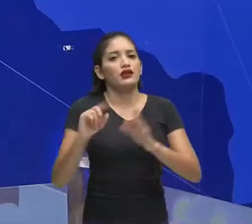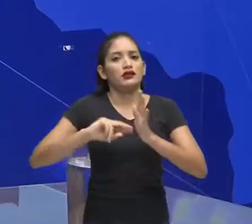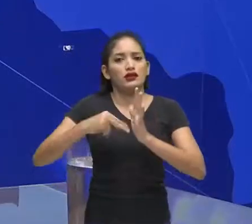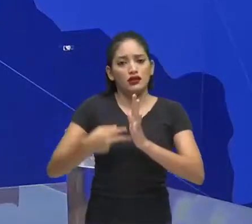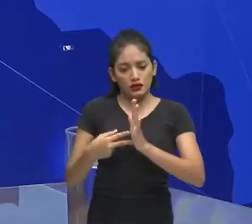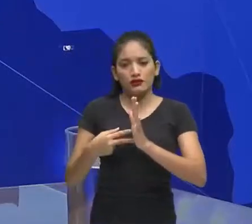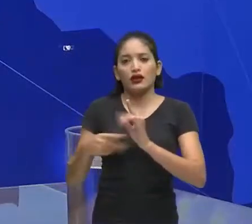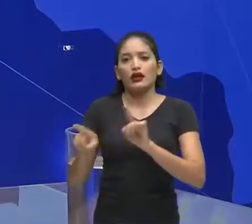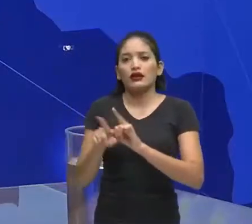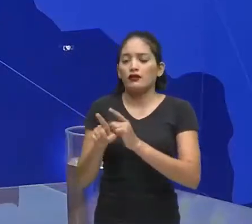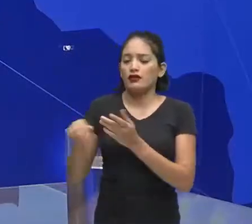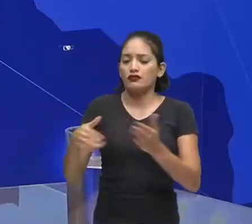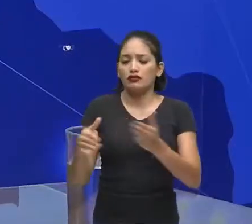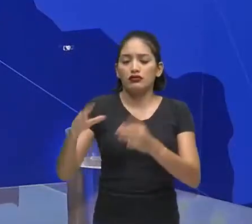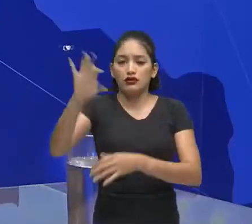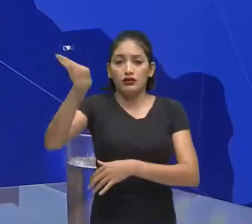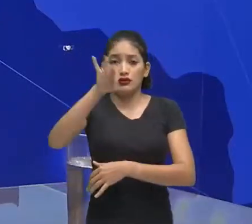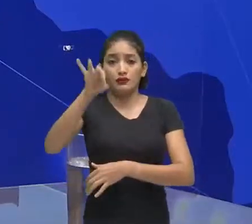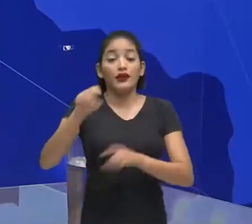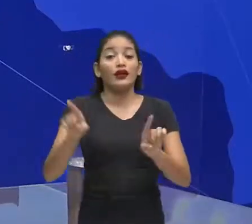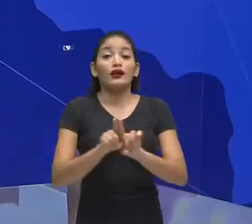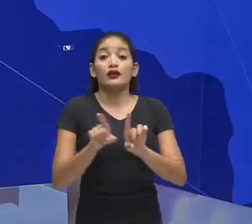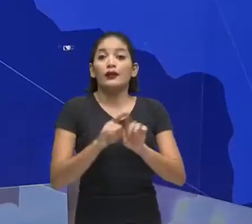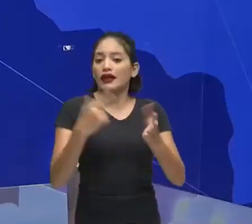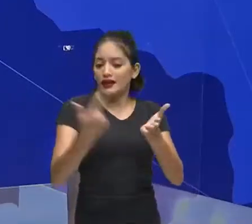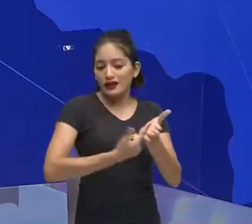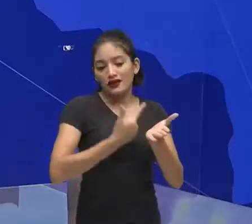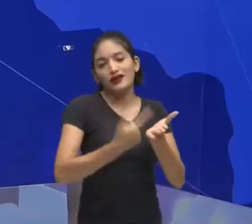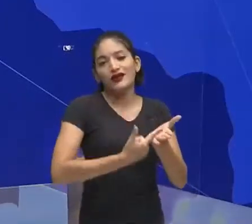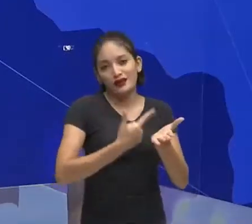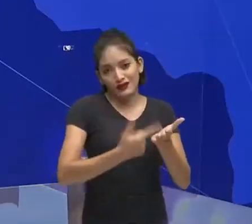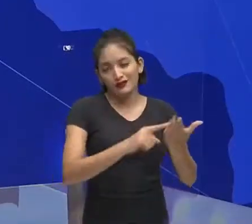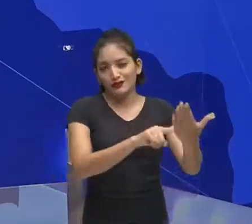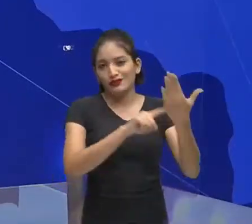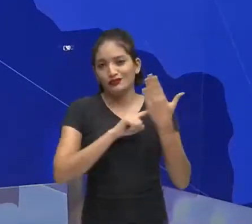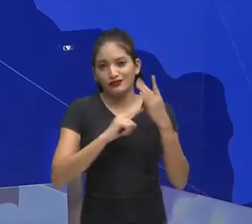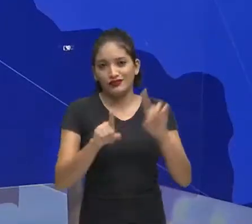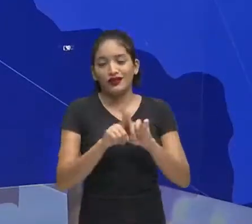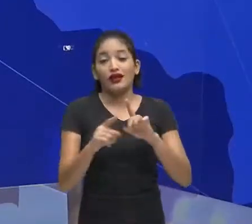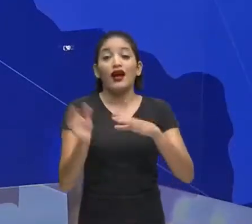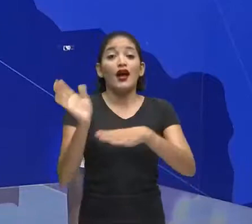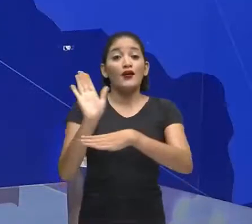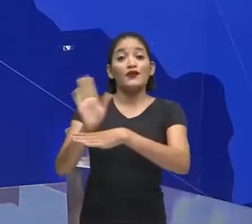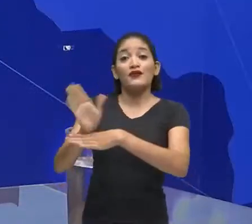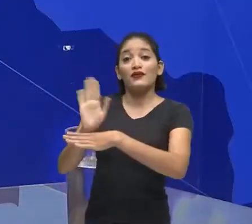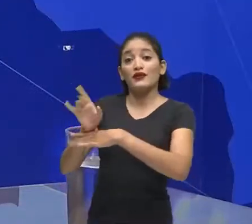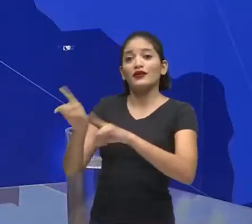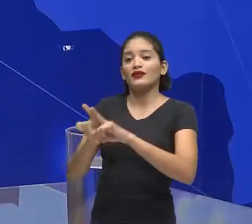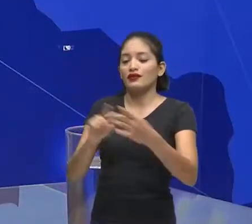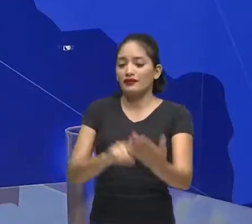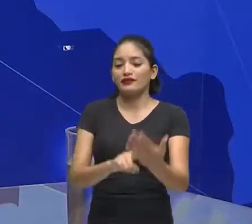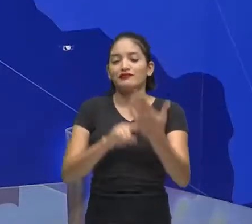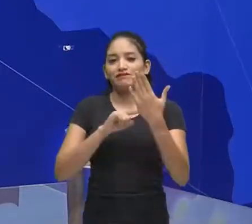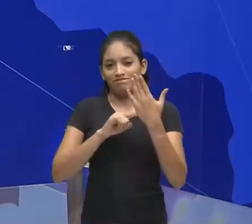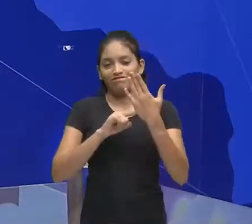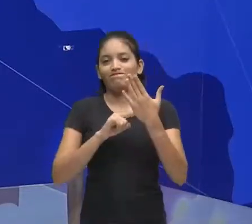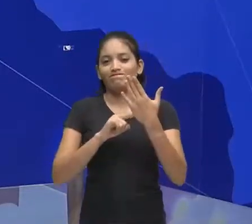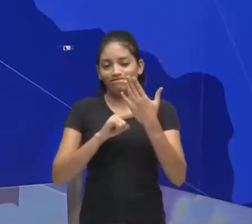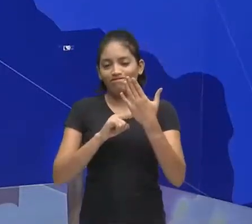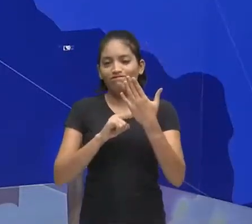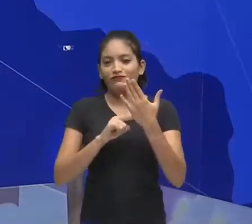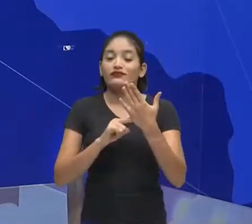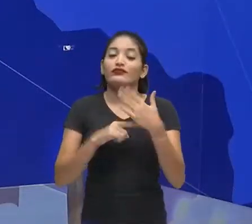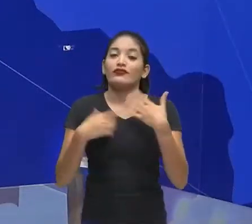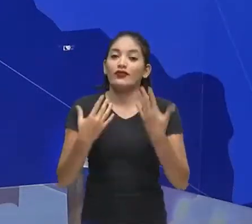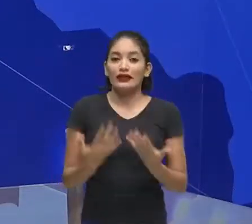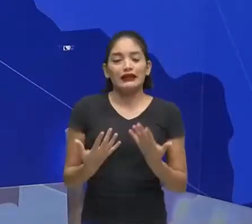caminhos espirituais. Um livro pode trazer esse efeito, um filme pode trazer esse efeito de reflexão, desde que a